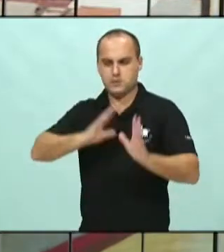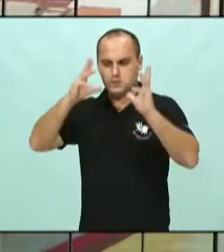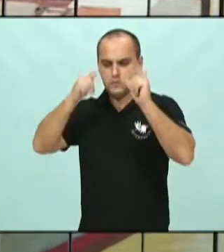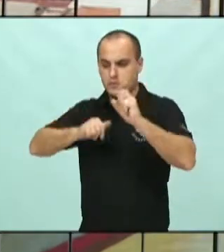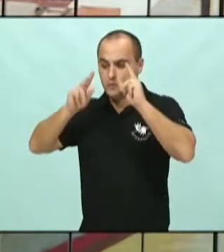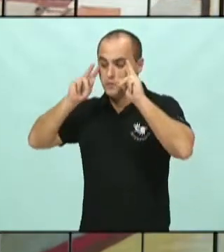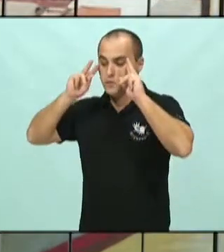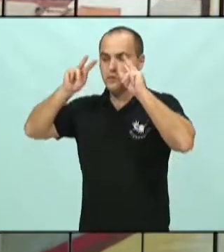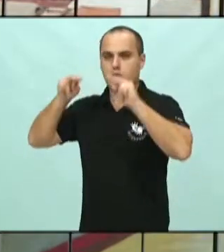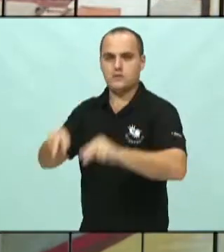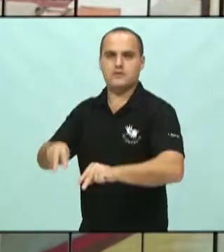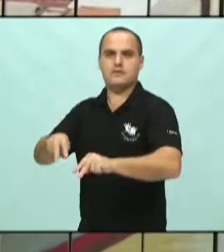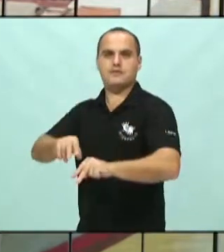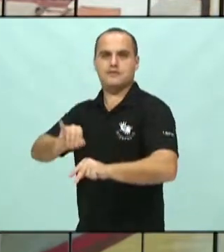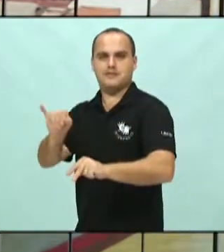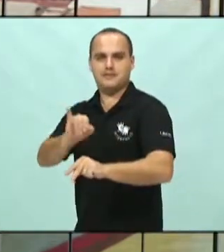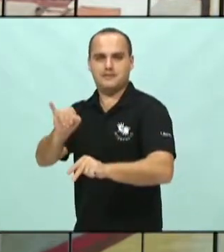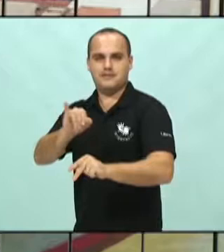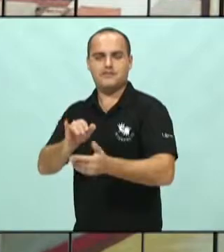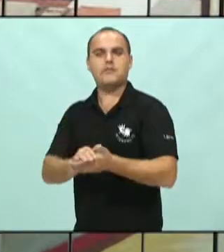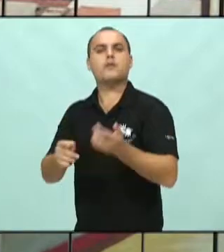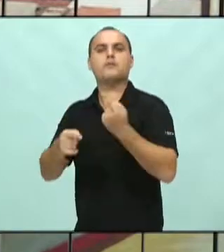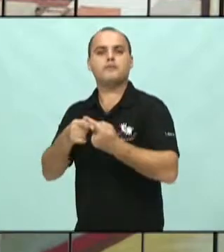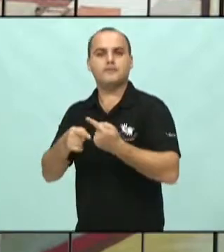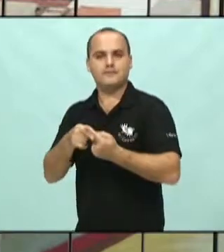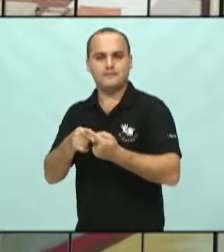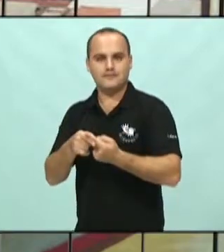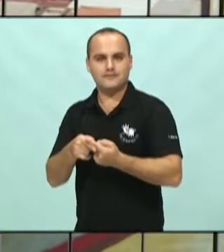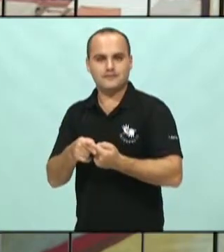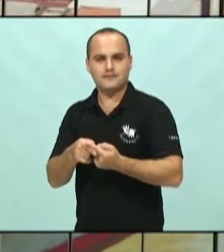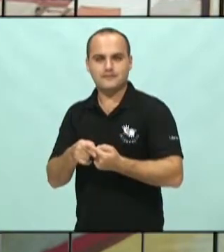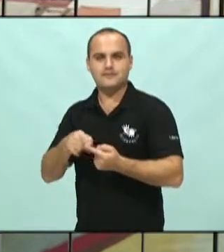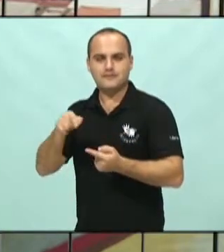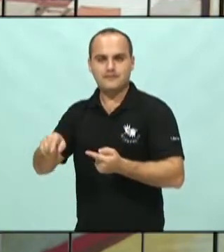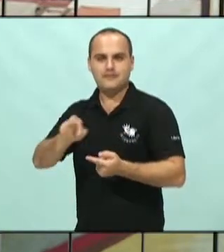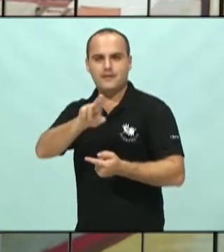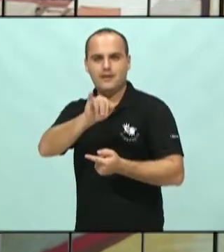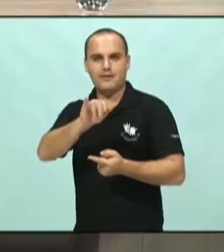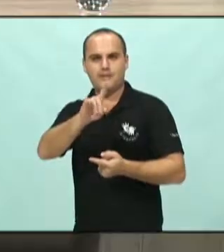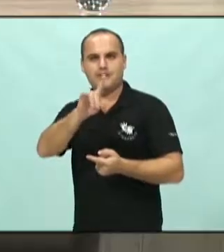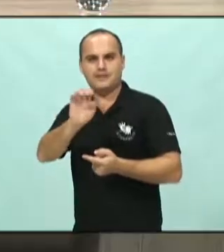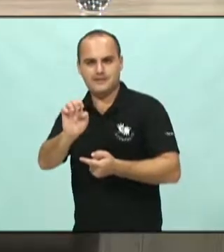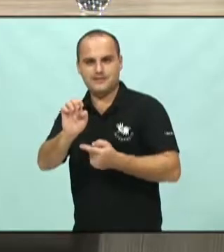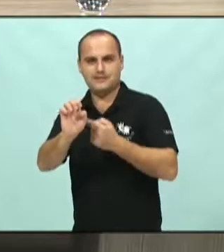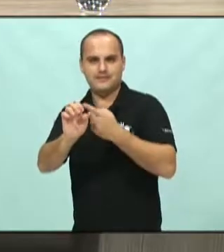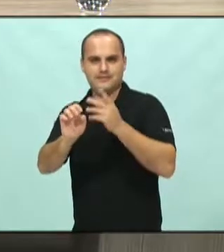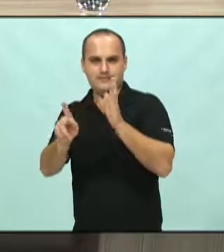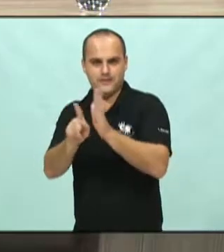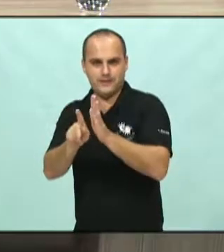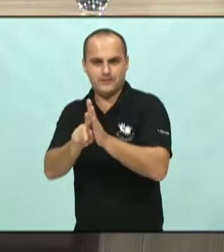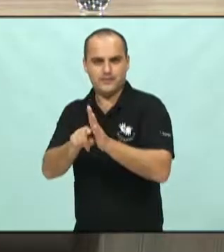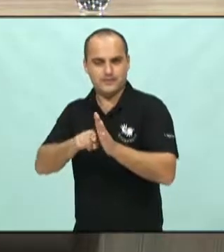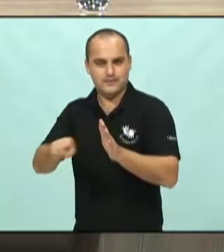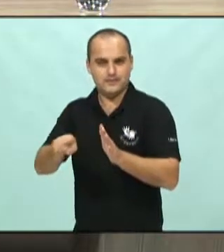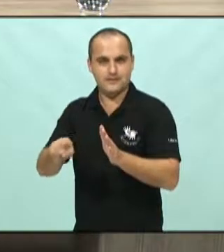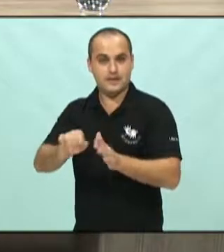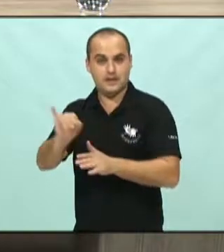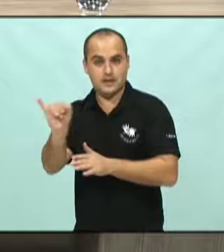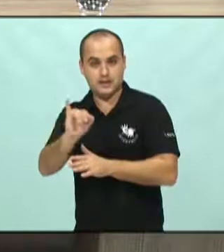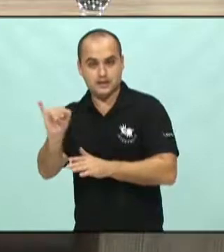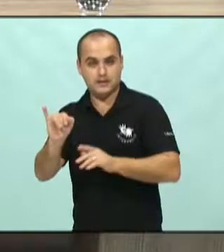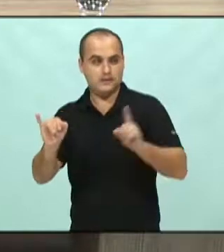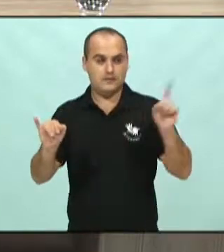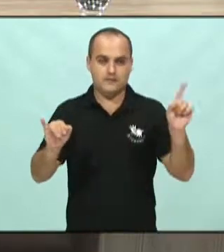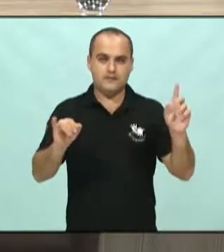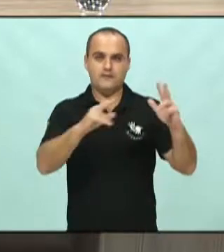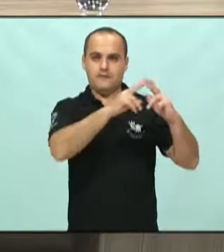envolvendo o Marcílio Dias também, que ficou conhecido como o Raid, né, que é uma palavra em inglês que significa corrida, né, Itajaí e Florianópolis,